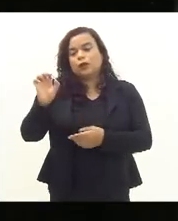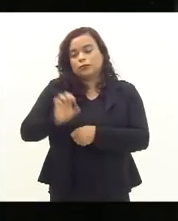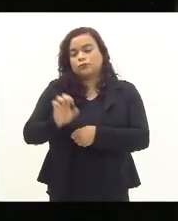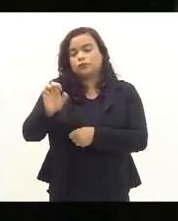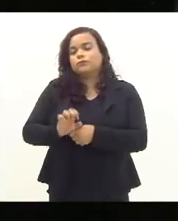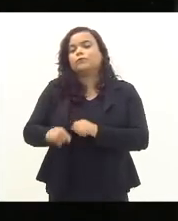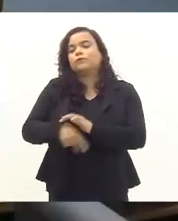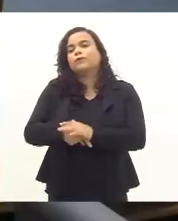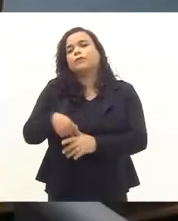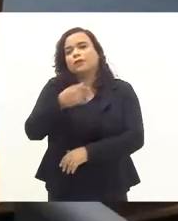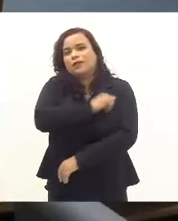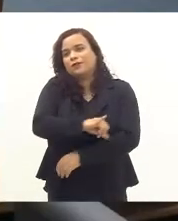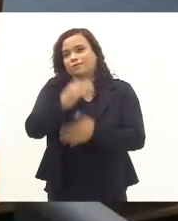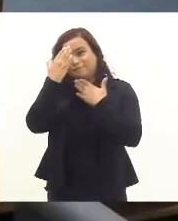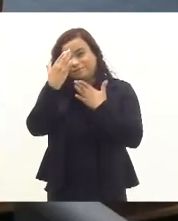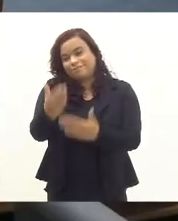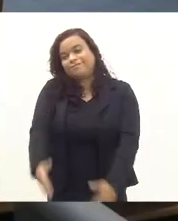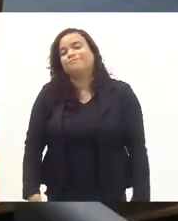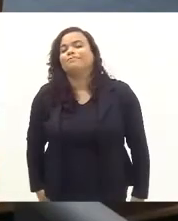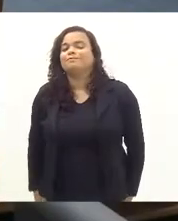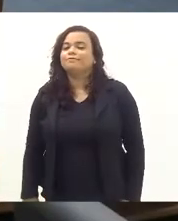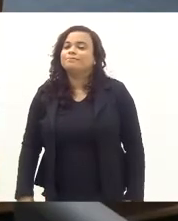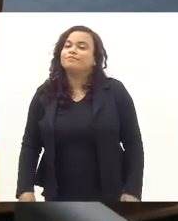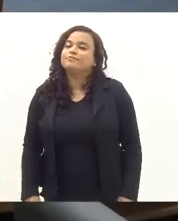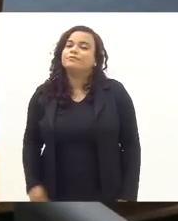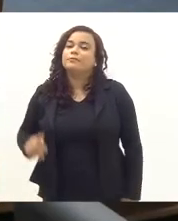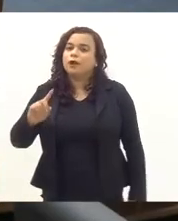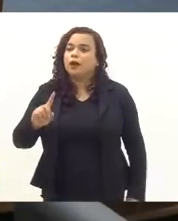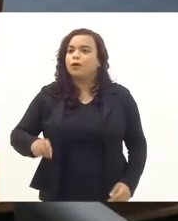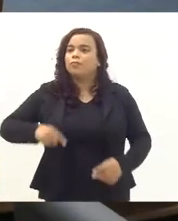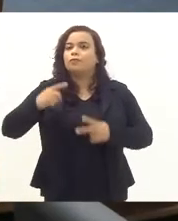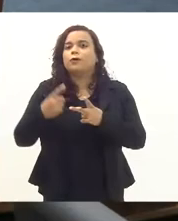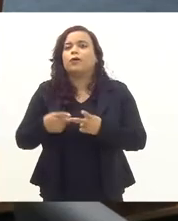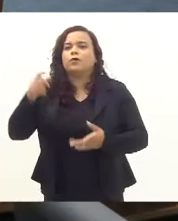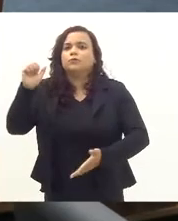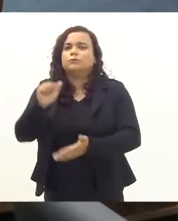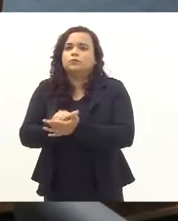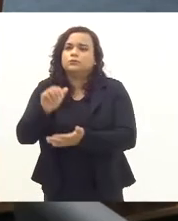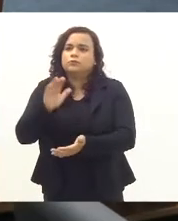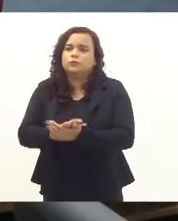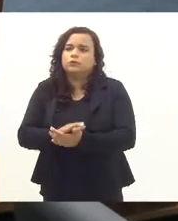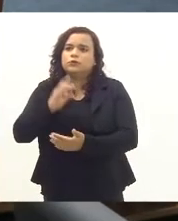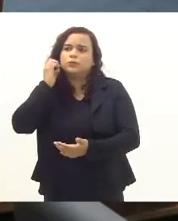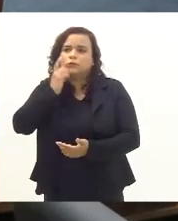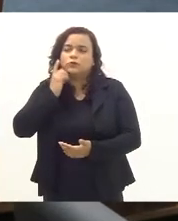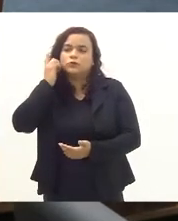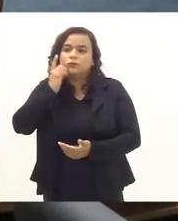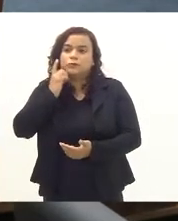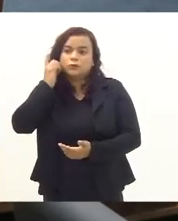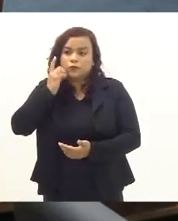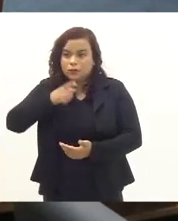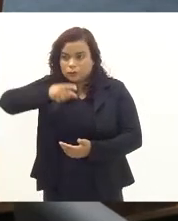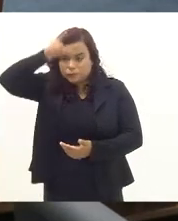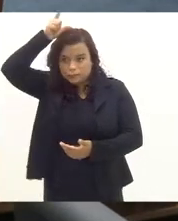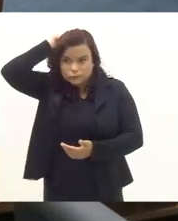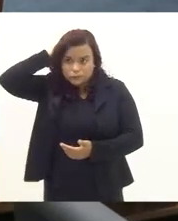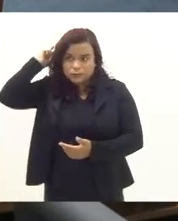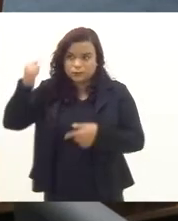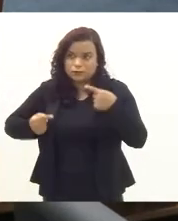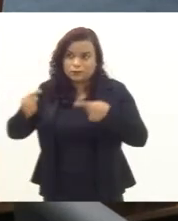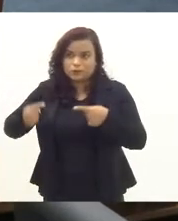Janeiro Muito obrigado o próximo escrito para discutir LD o Deputado Luiz Paulo